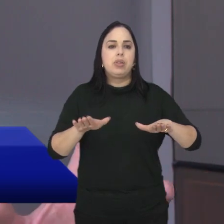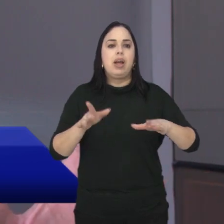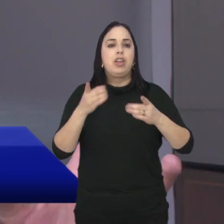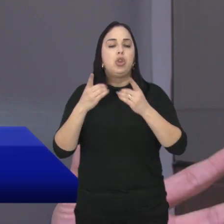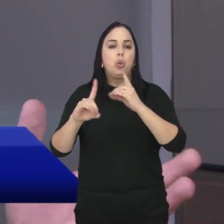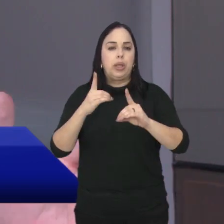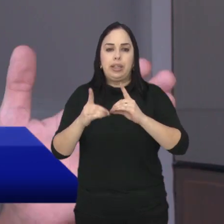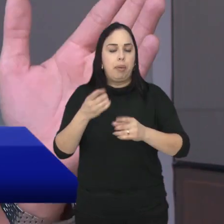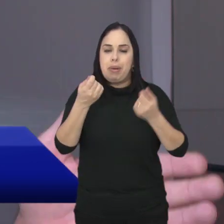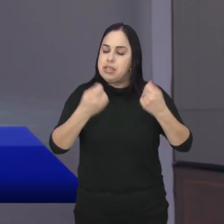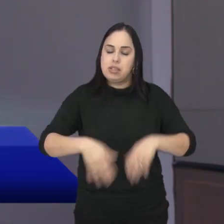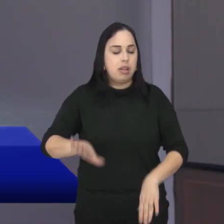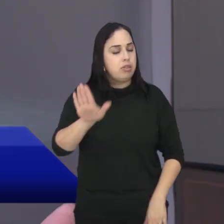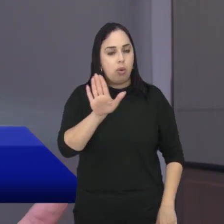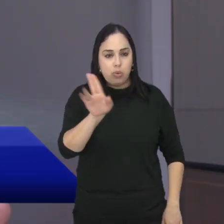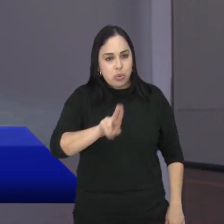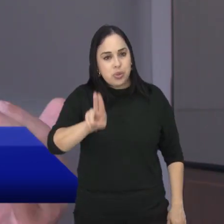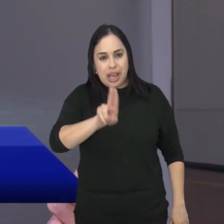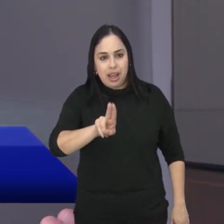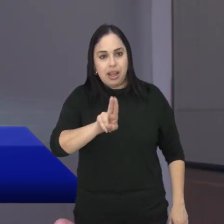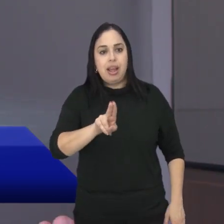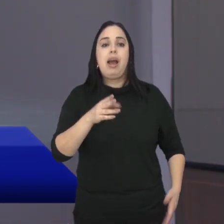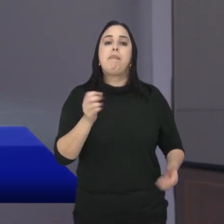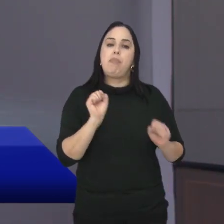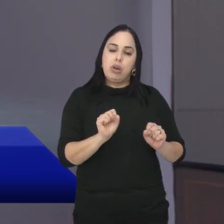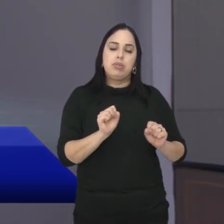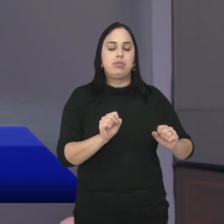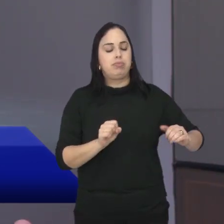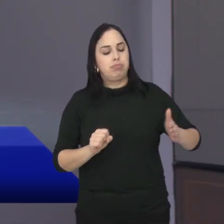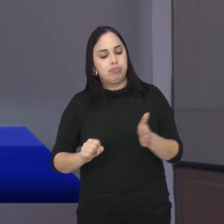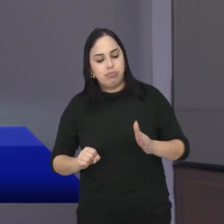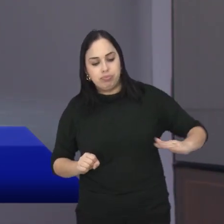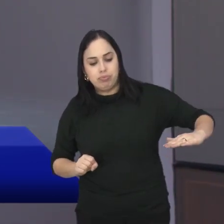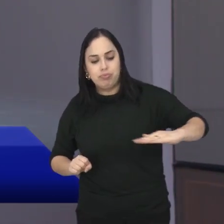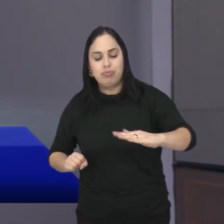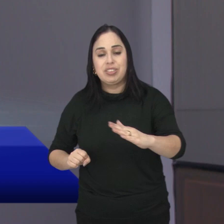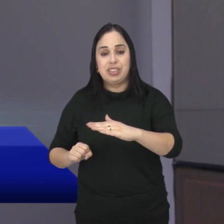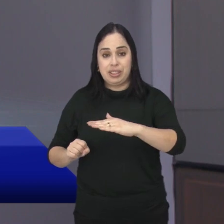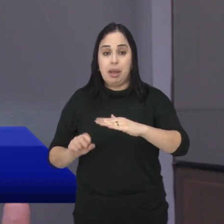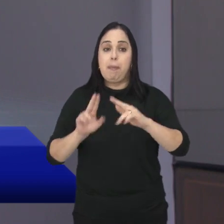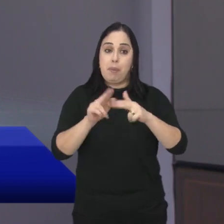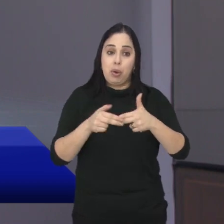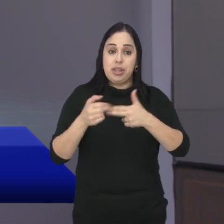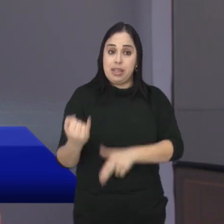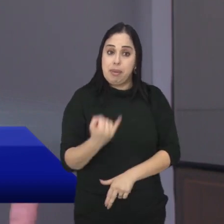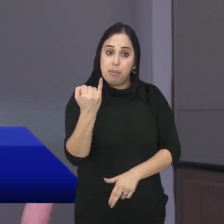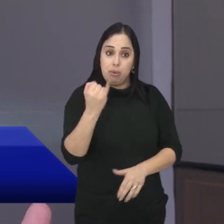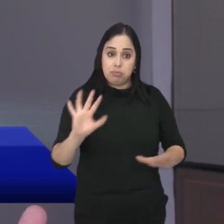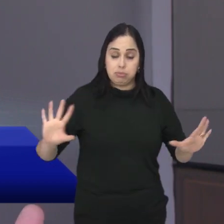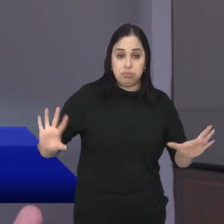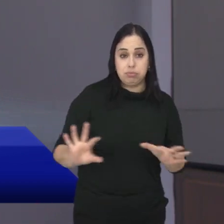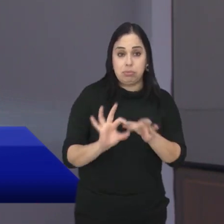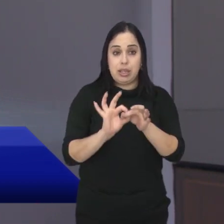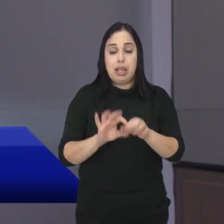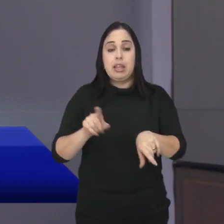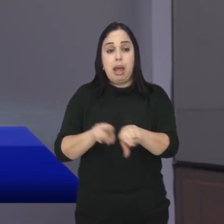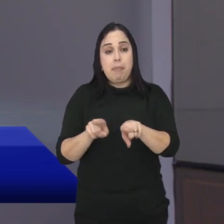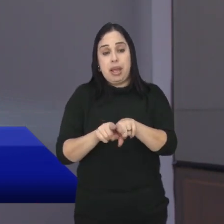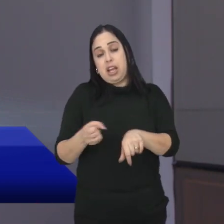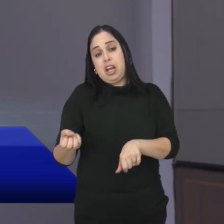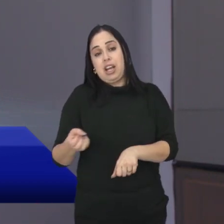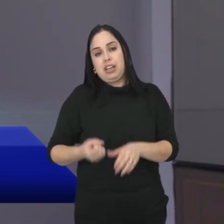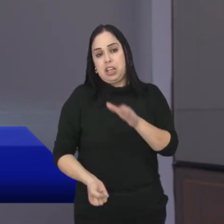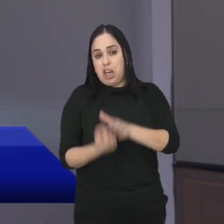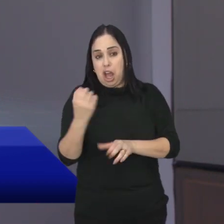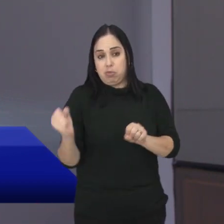região leste fica hoje cortada pela Dutra. Então muitas das pessoas utilizam da Dutra. Então outro ponto importante dessa integração e desse desejo nosso de correr também com